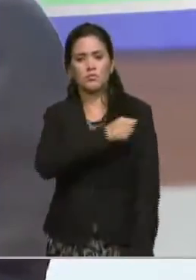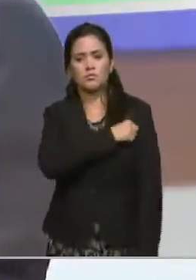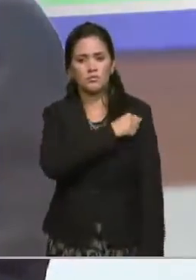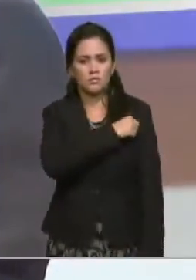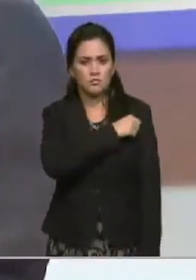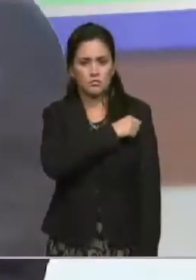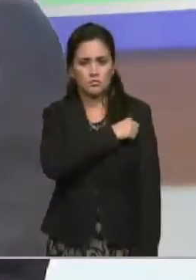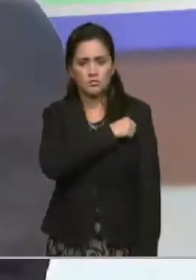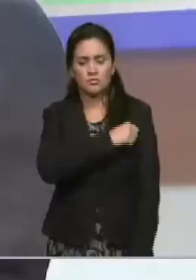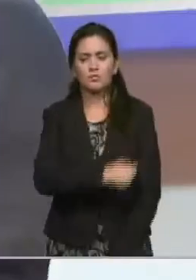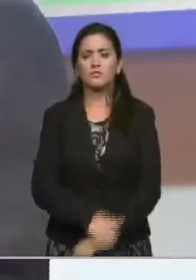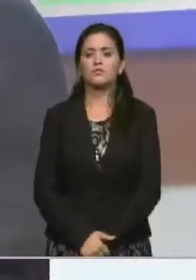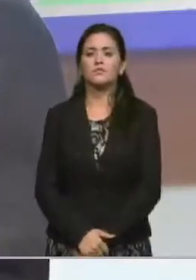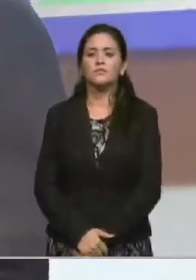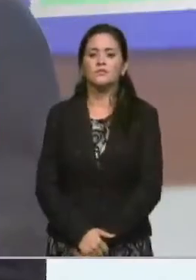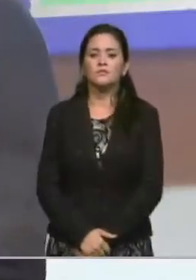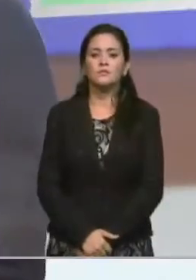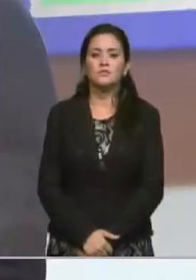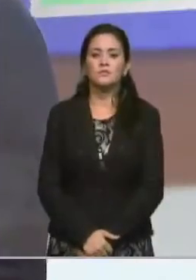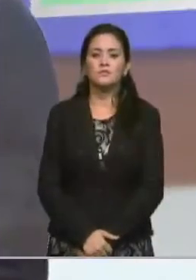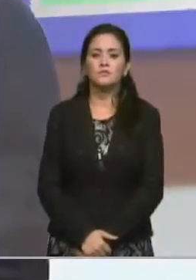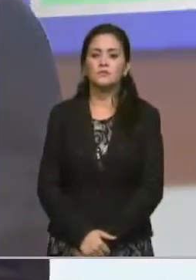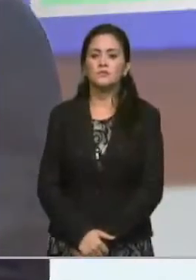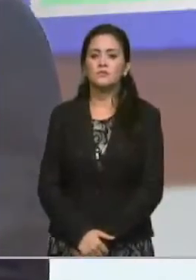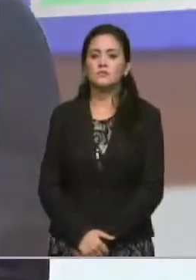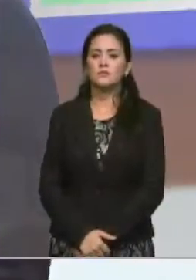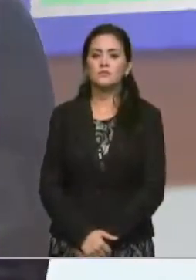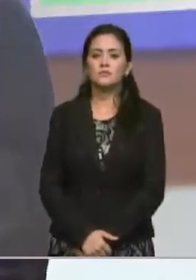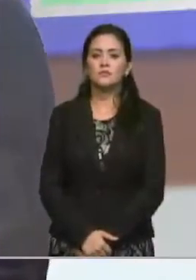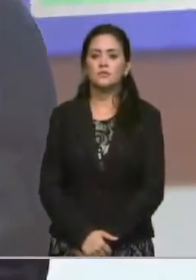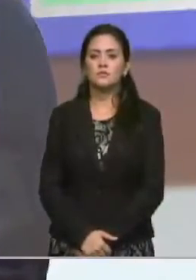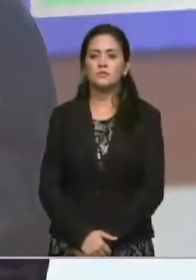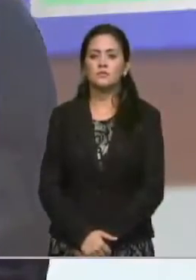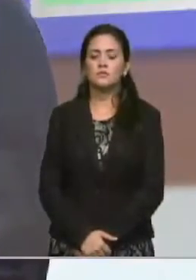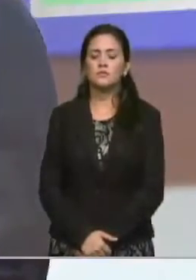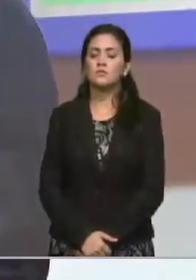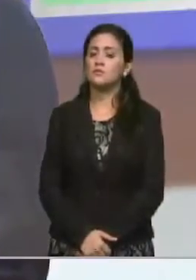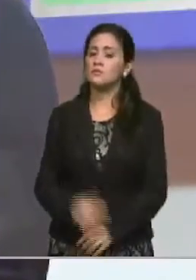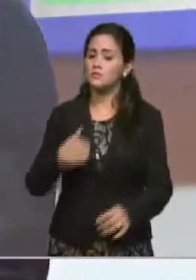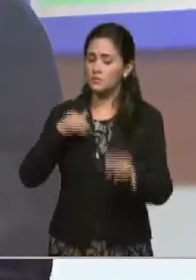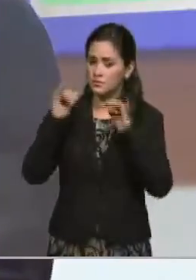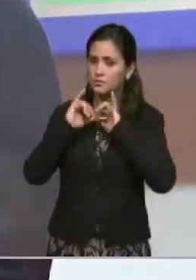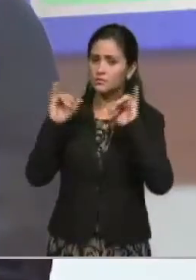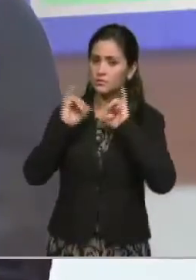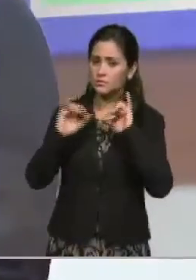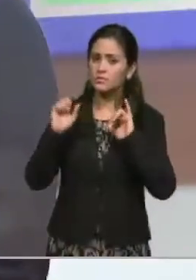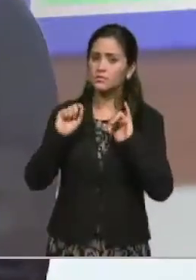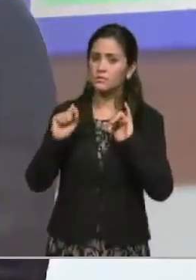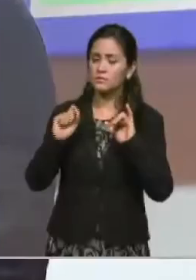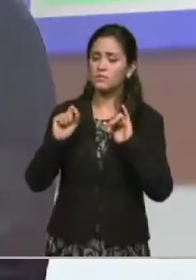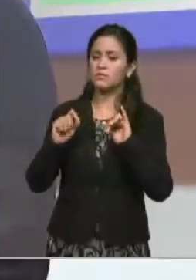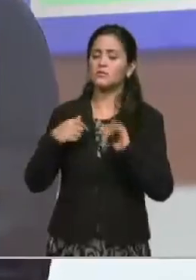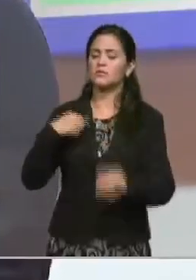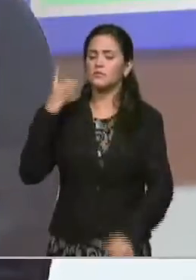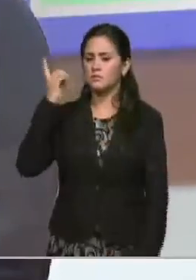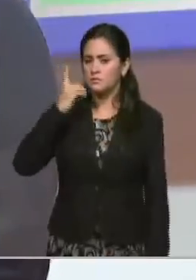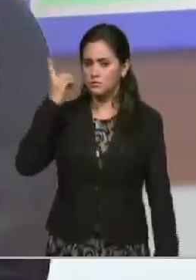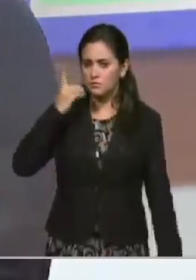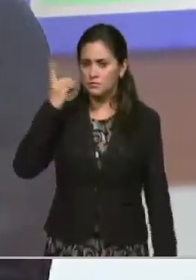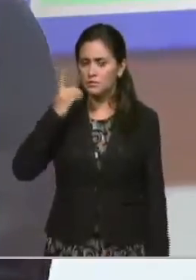meus amigos. E afirmar que, como deputado e filho daquela terra,